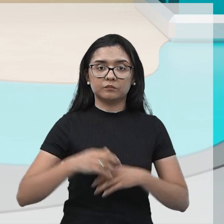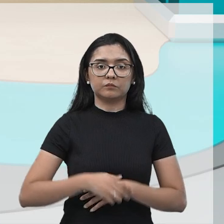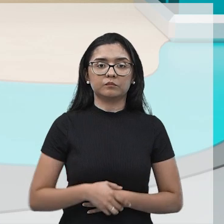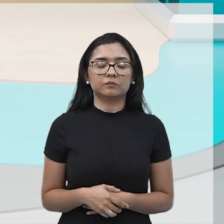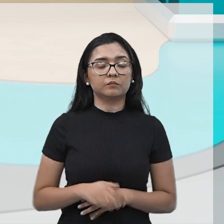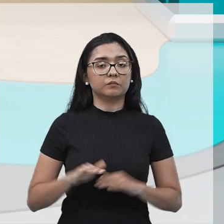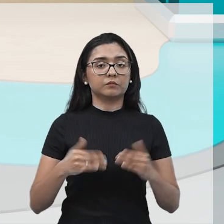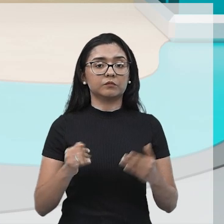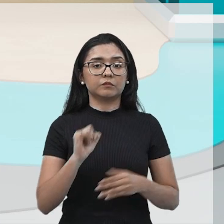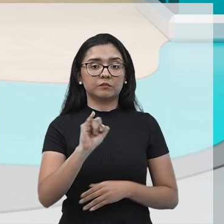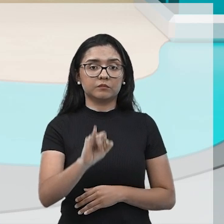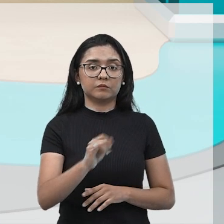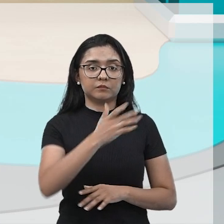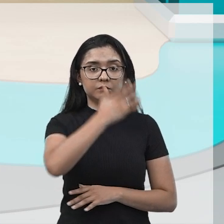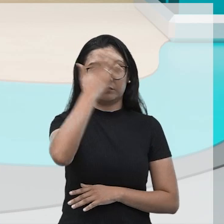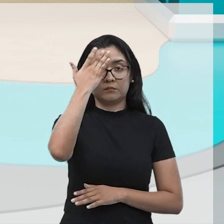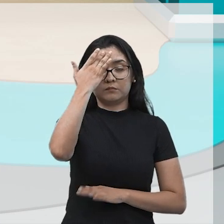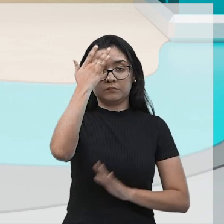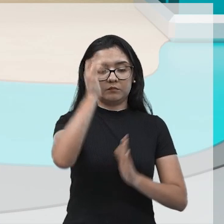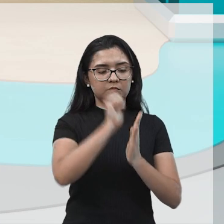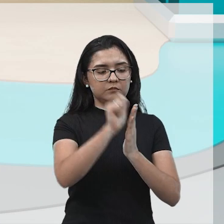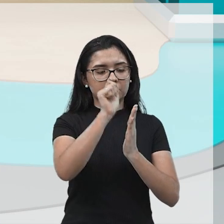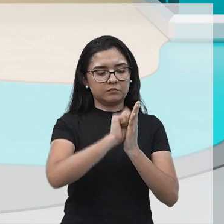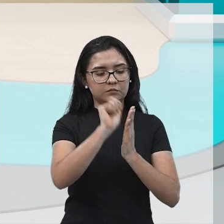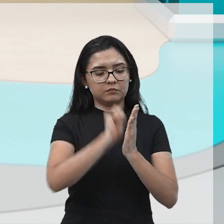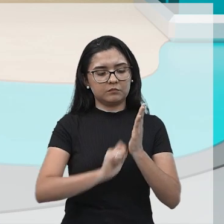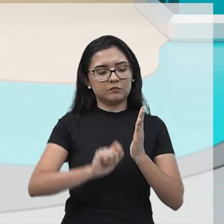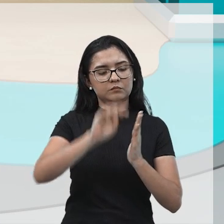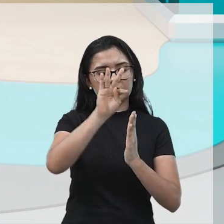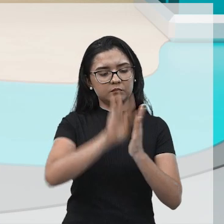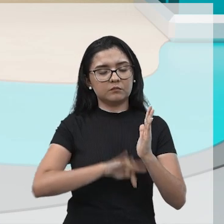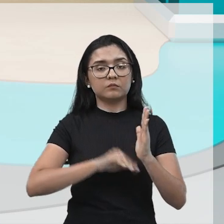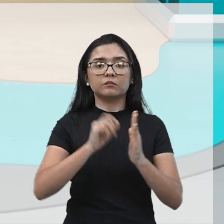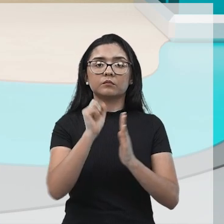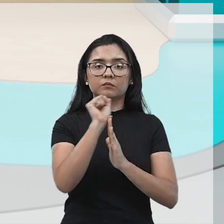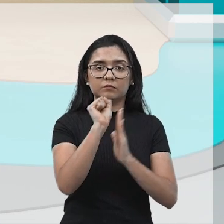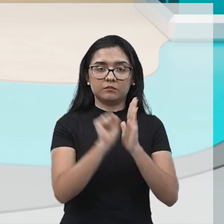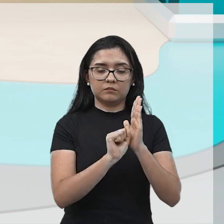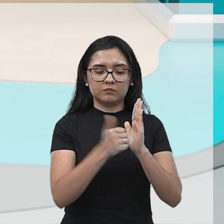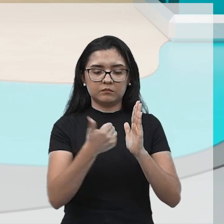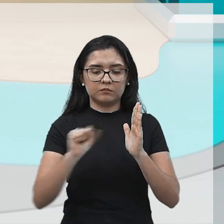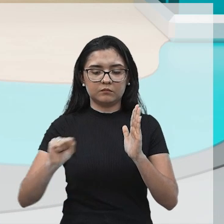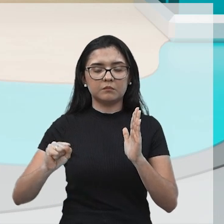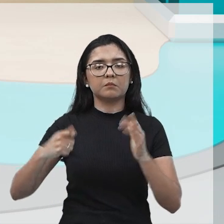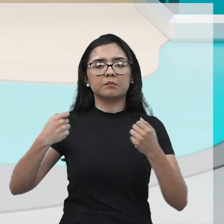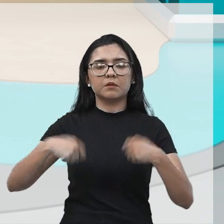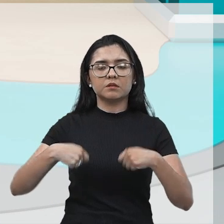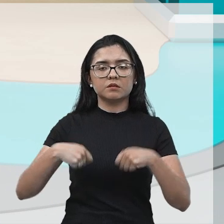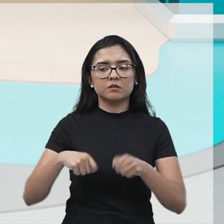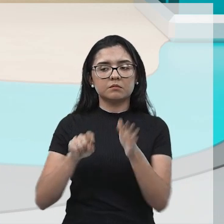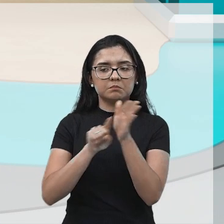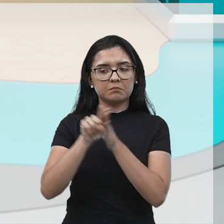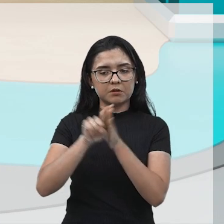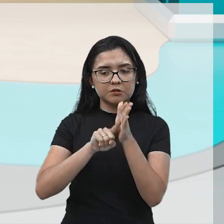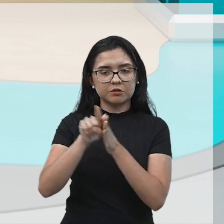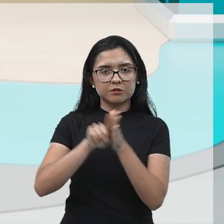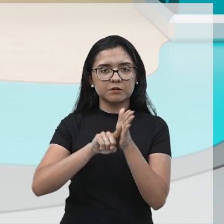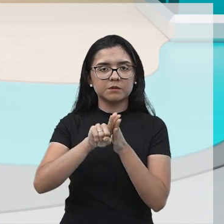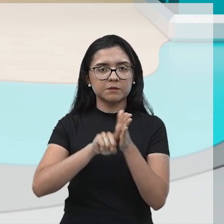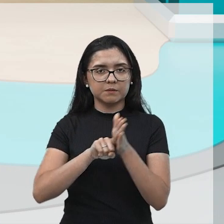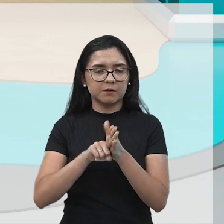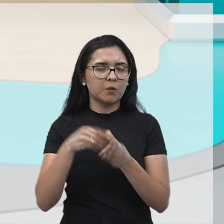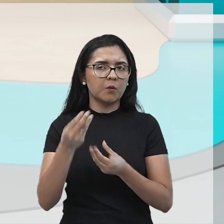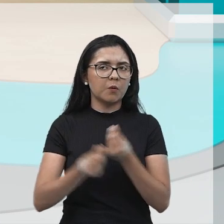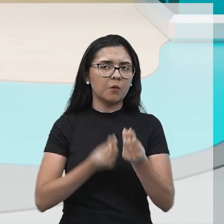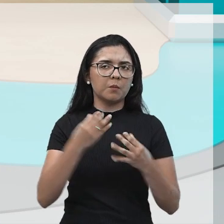o dramaturgo escrever uma peça lá do século XVIII, ele vai ter que fazer uma pesquisa, o figurinista. Então, como é que